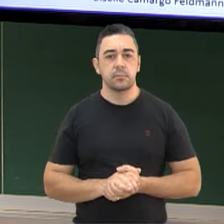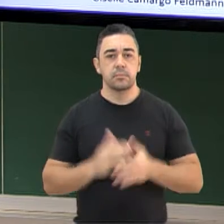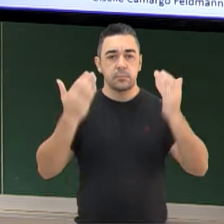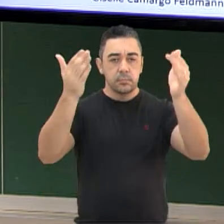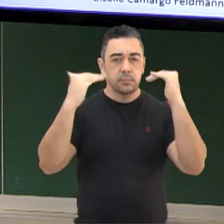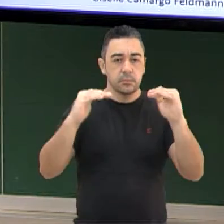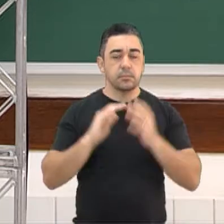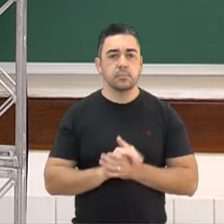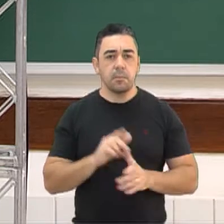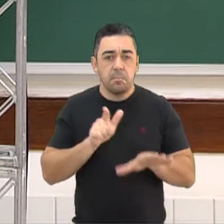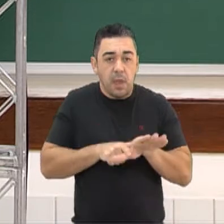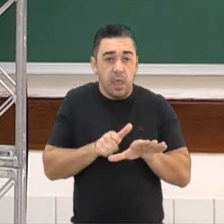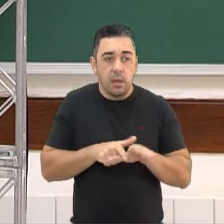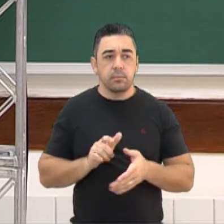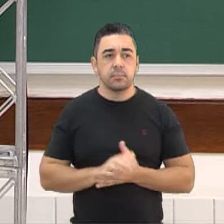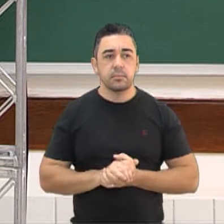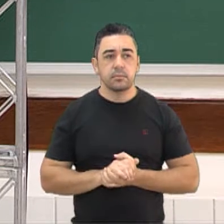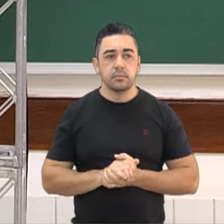Linha de baixo, pé,